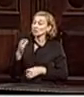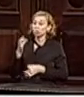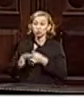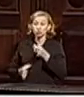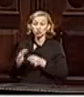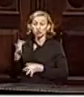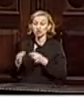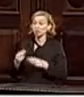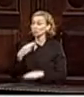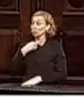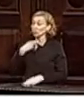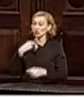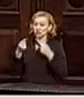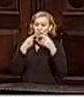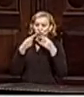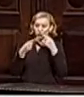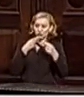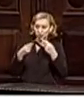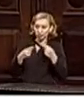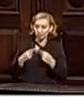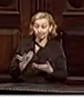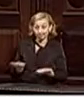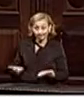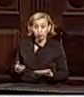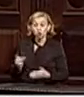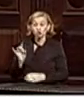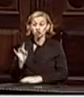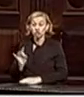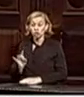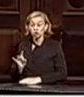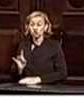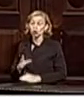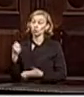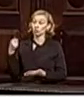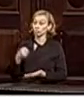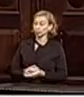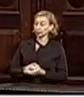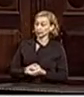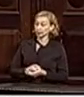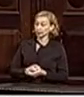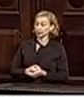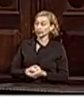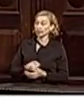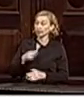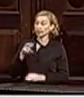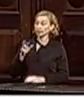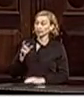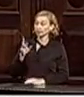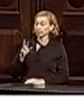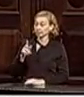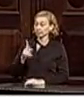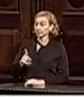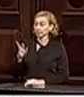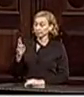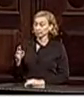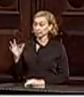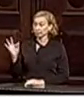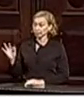se discute, cumpre-se. E aí o TRF2